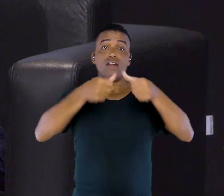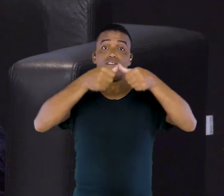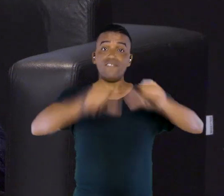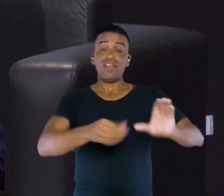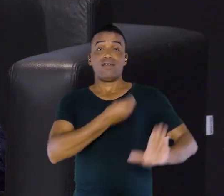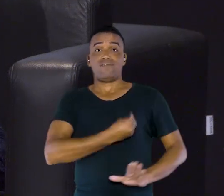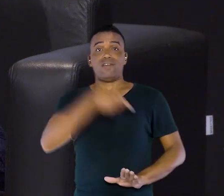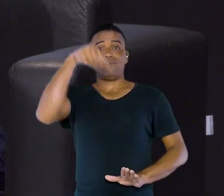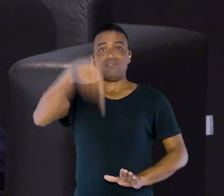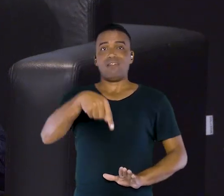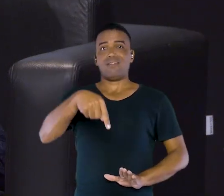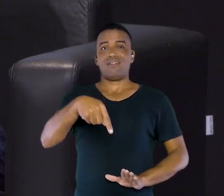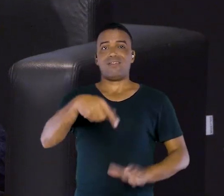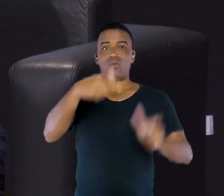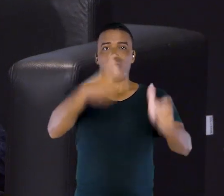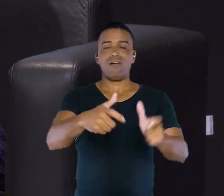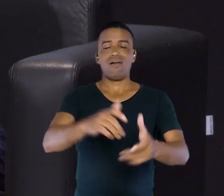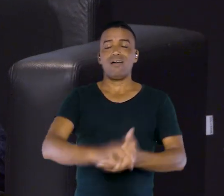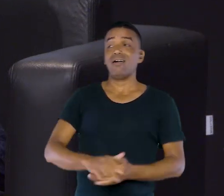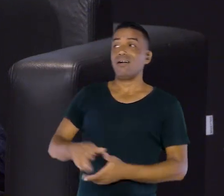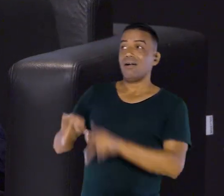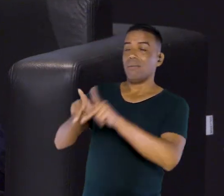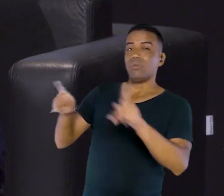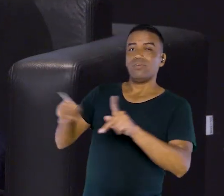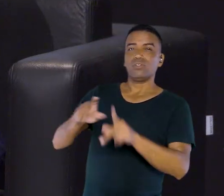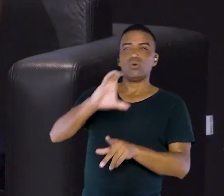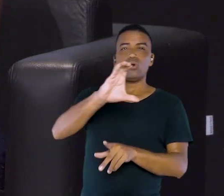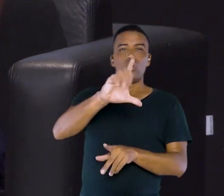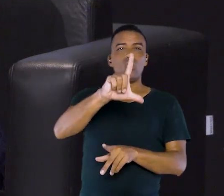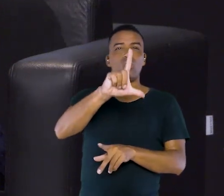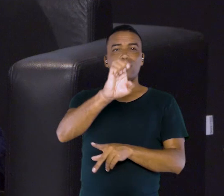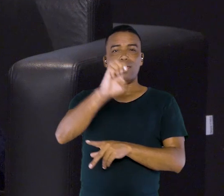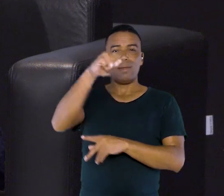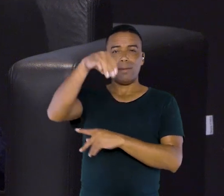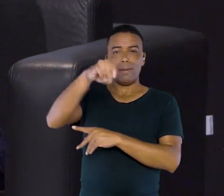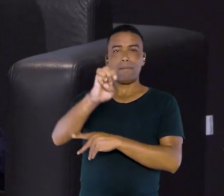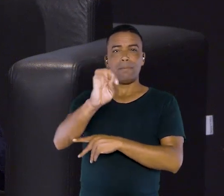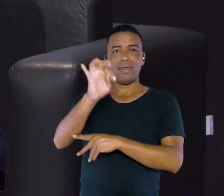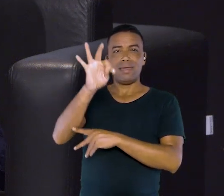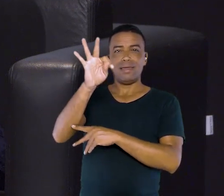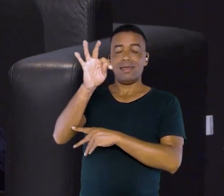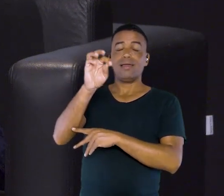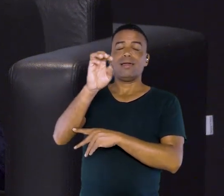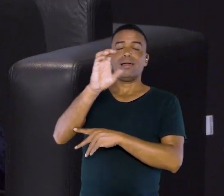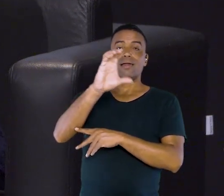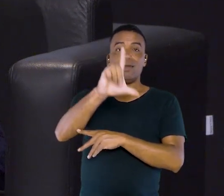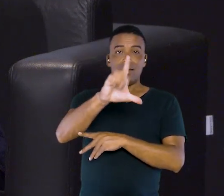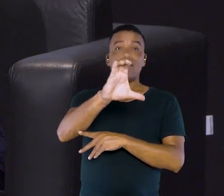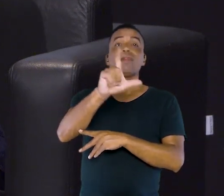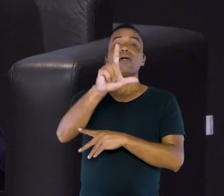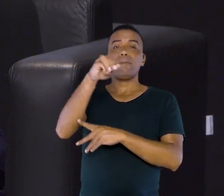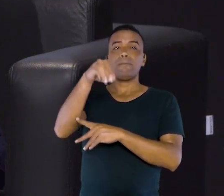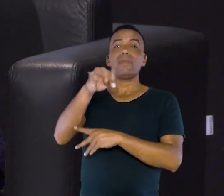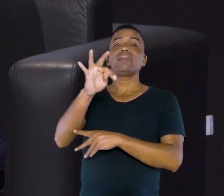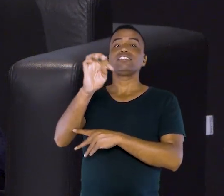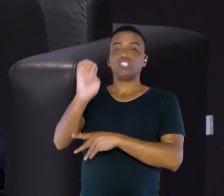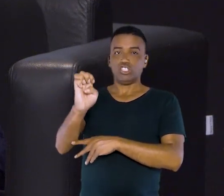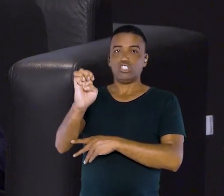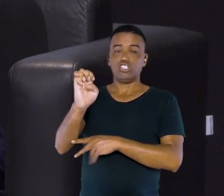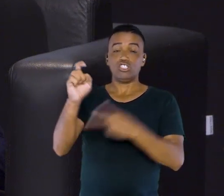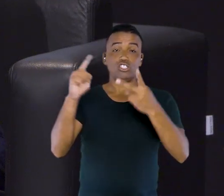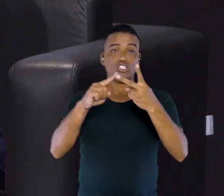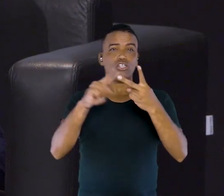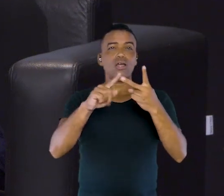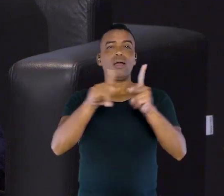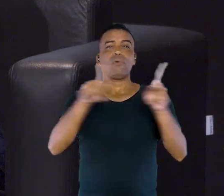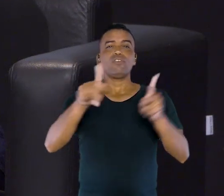E eu tenho aprendido muito com o professor Clement, né, que a gente escreveu um artigo agora junto com o professor Gilto,